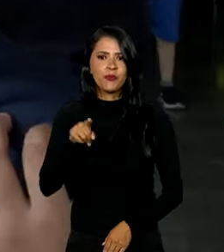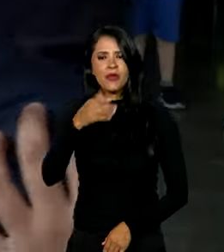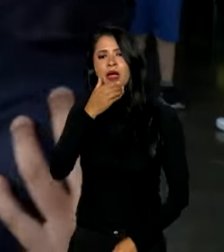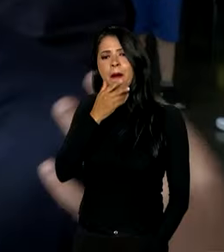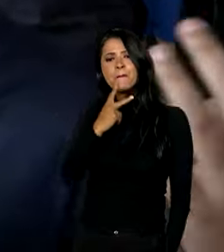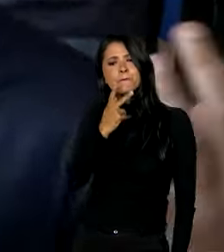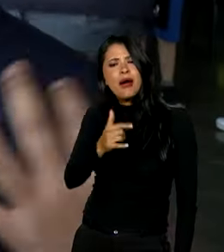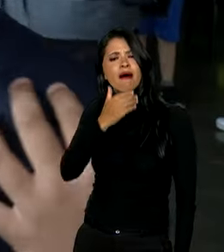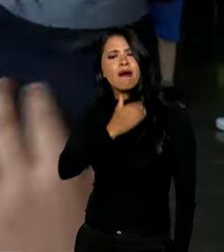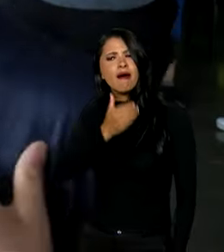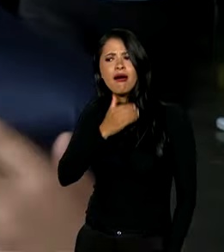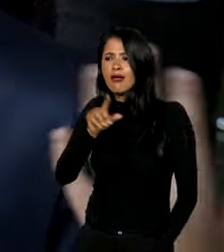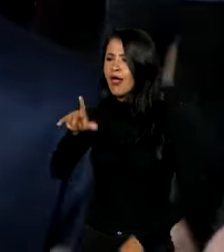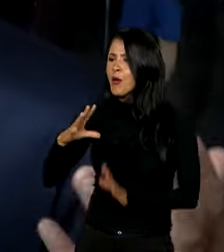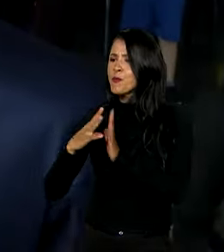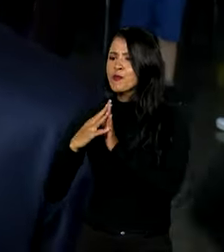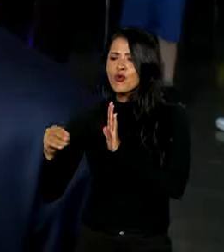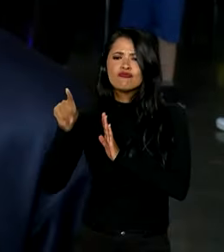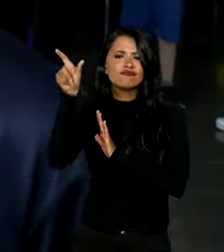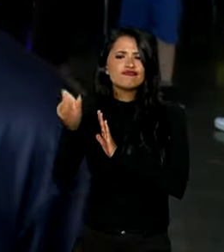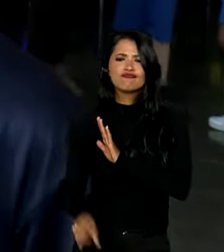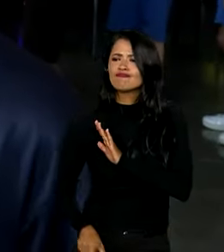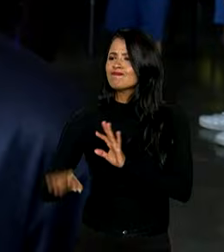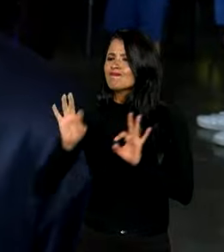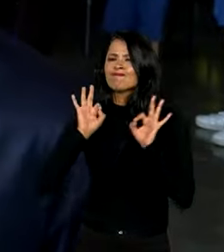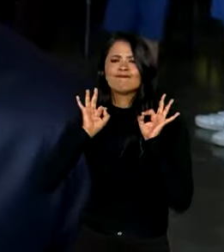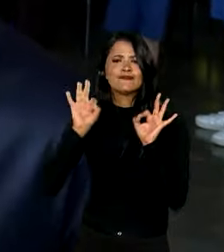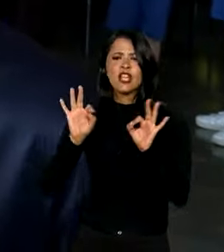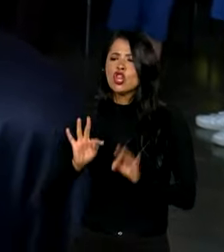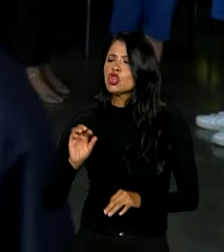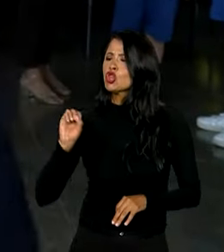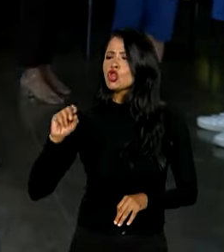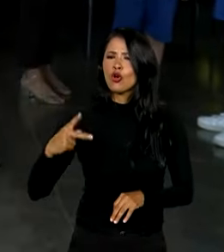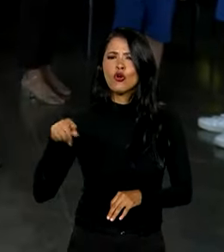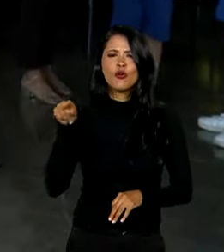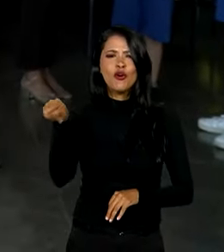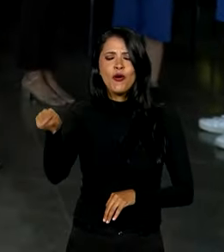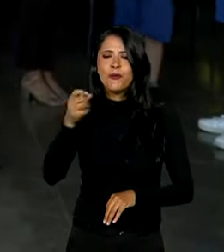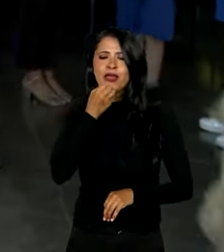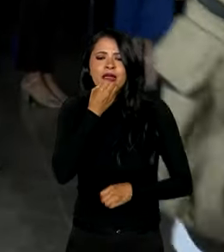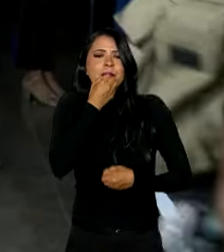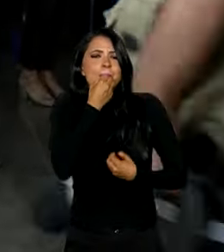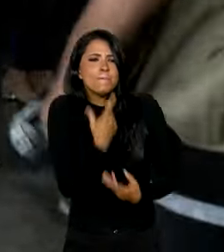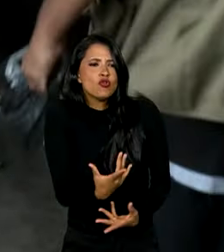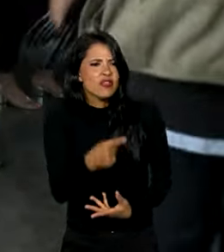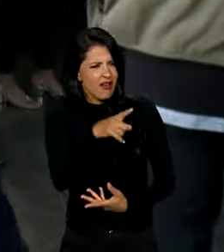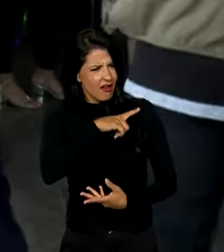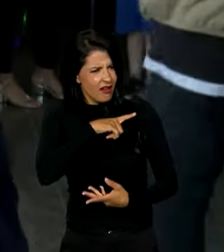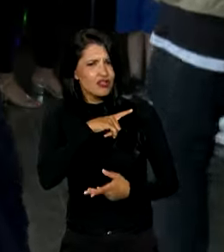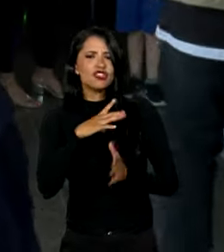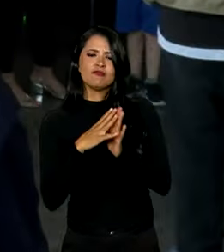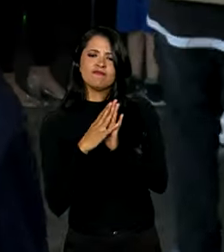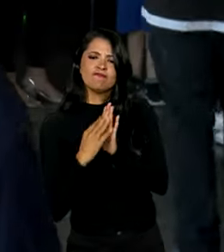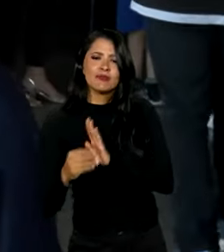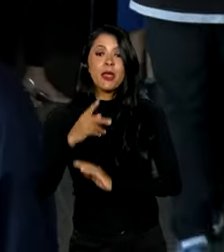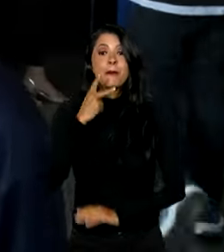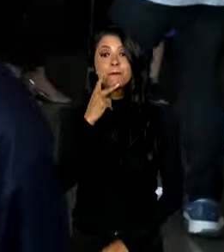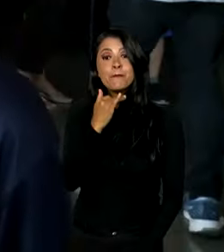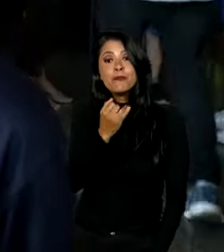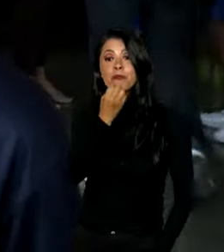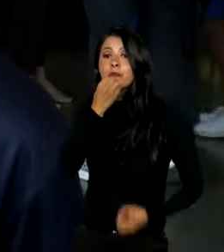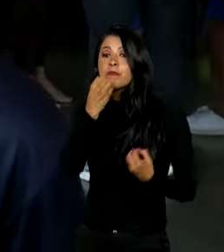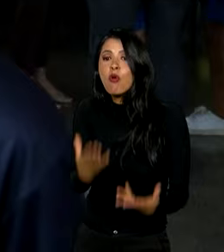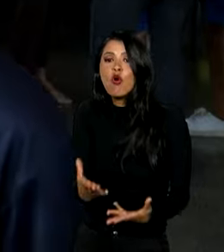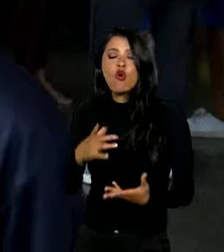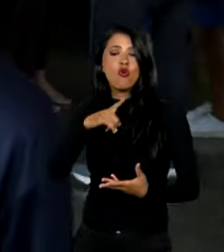exemplo, um cara muito massa. Um exemplo assim, tipo de bondade. Isso. Exemplo de bondade, de amor,